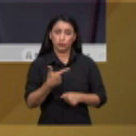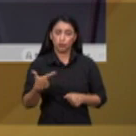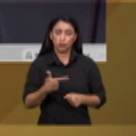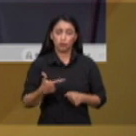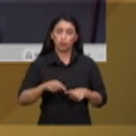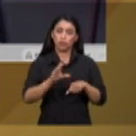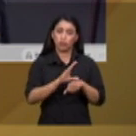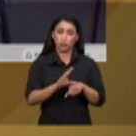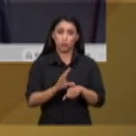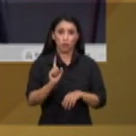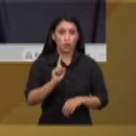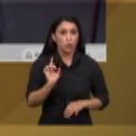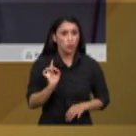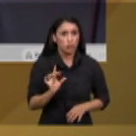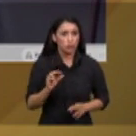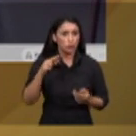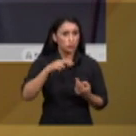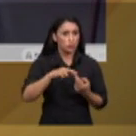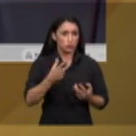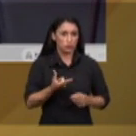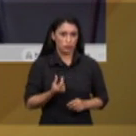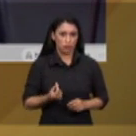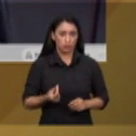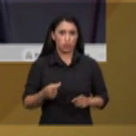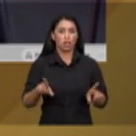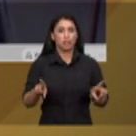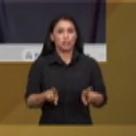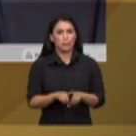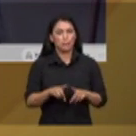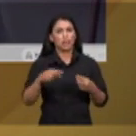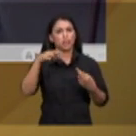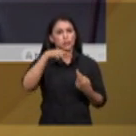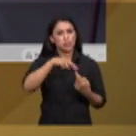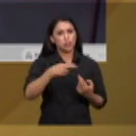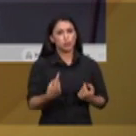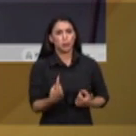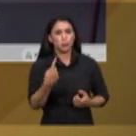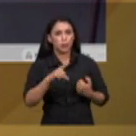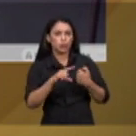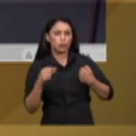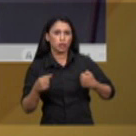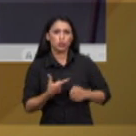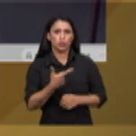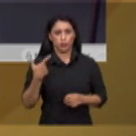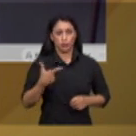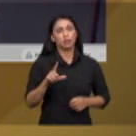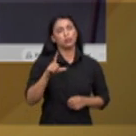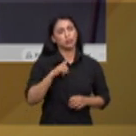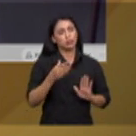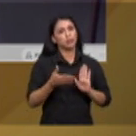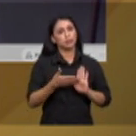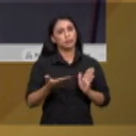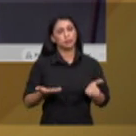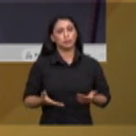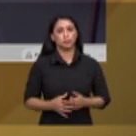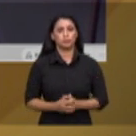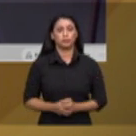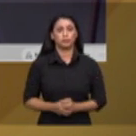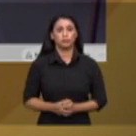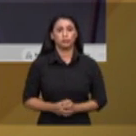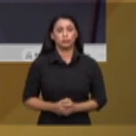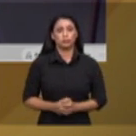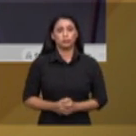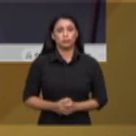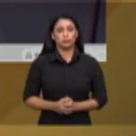Constituição. Não é só o inciso 20, é também o inciso 1º do artigo 22 que atua aqui. Mas